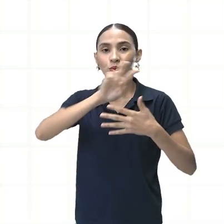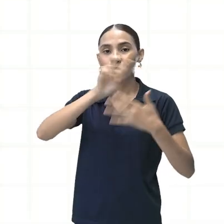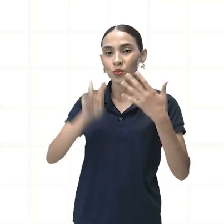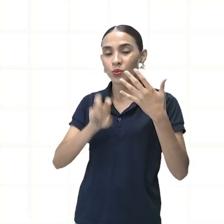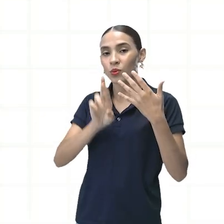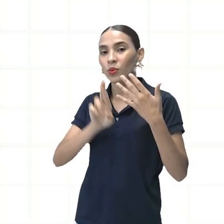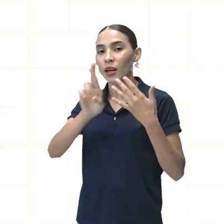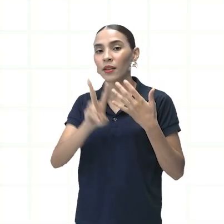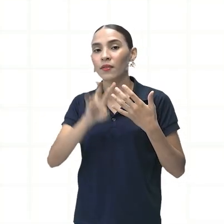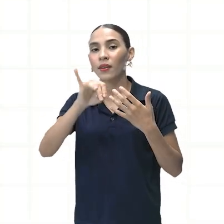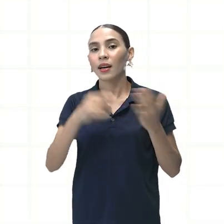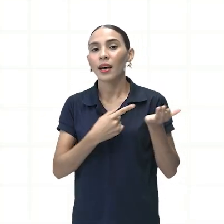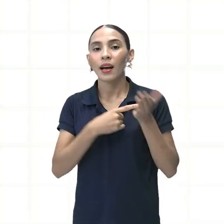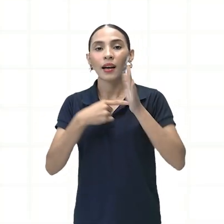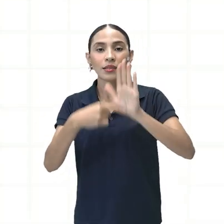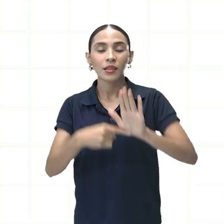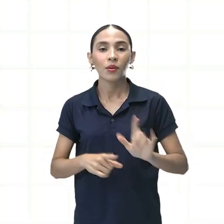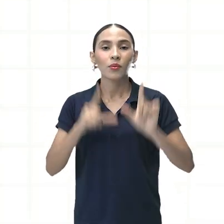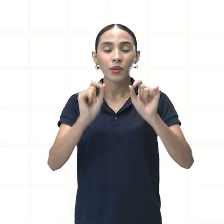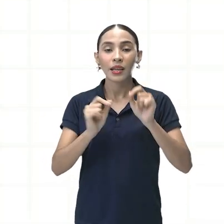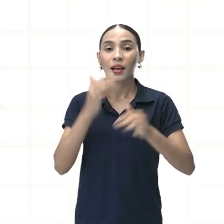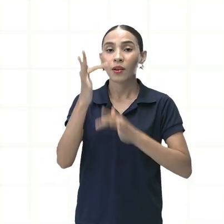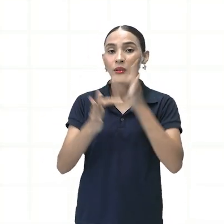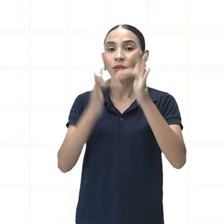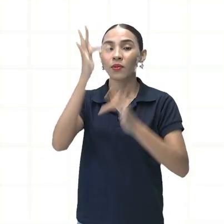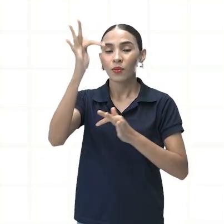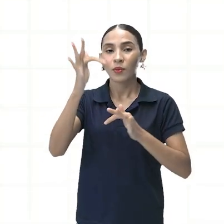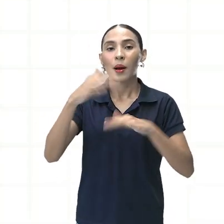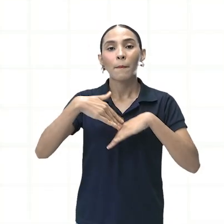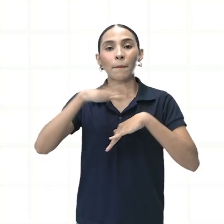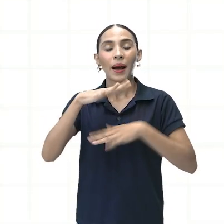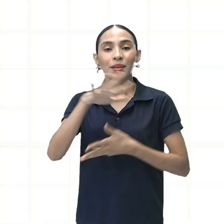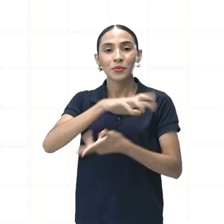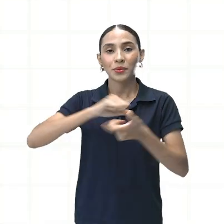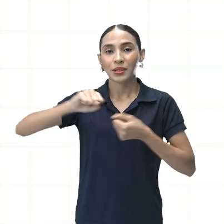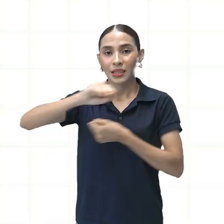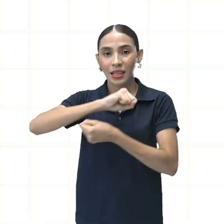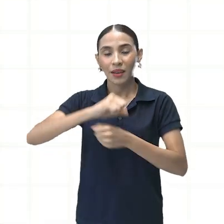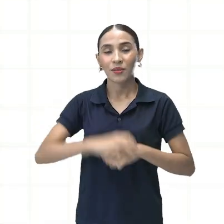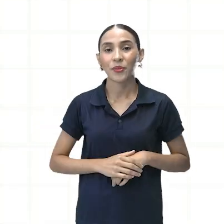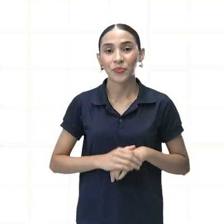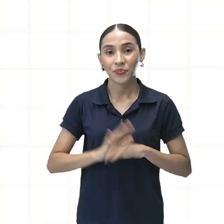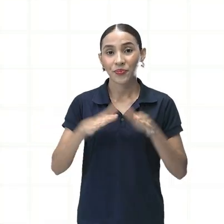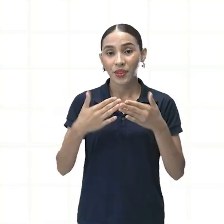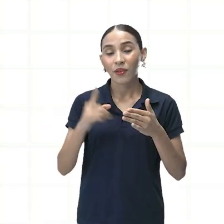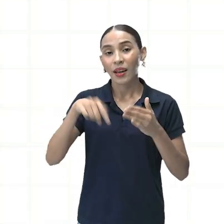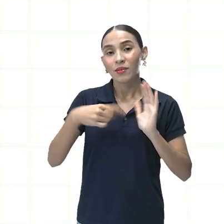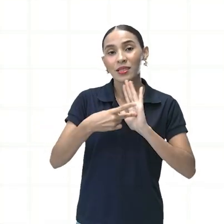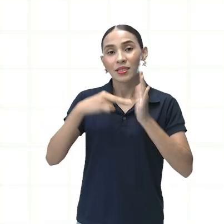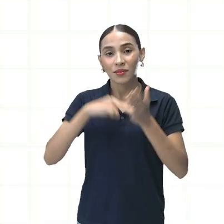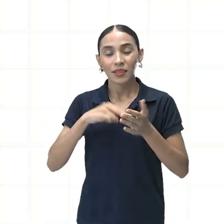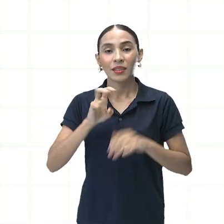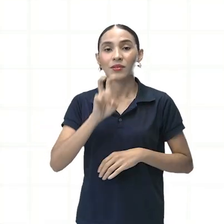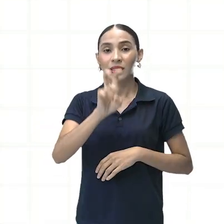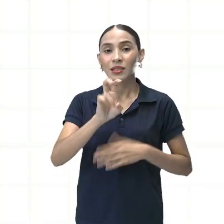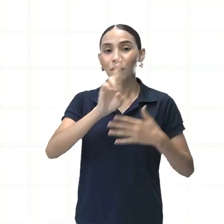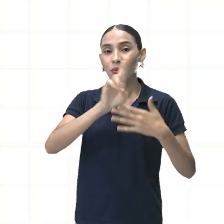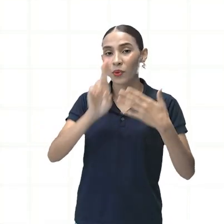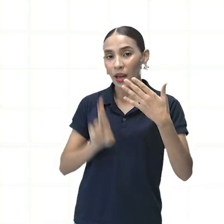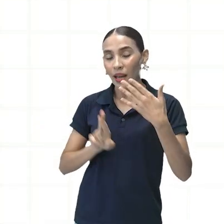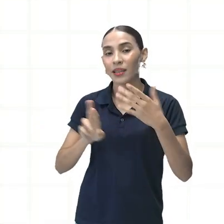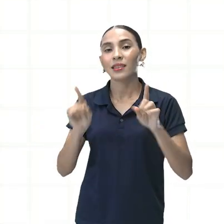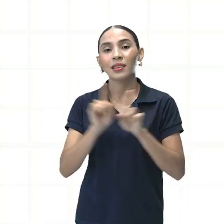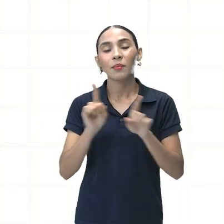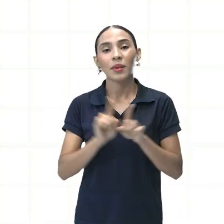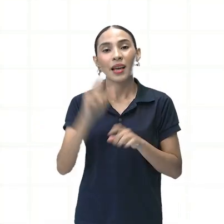5R ajudam a construir um futuro mais sustentável. Então, esse é o significado dos R's e